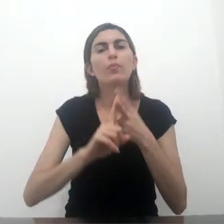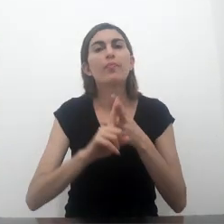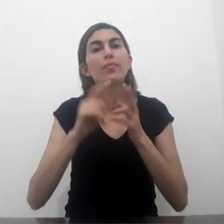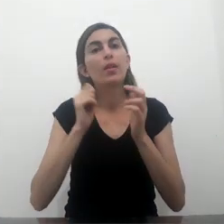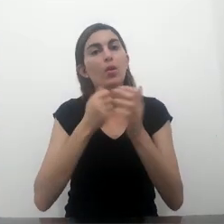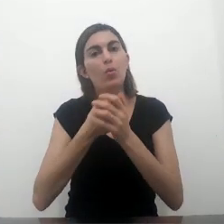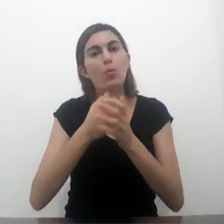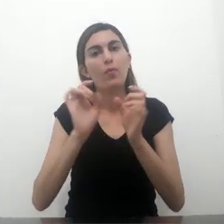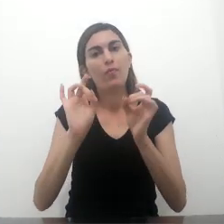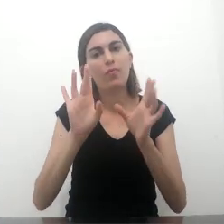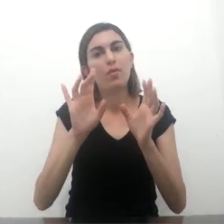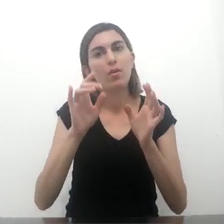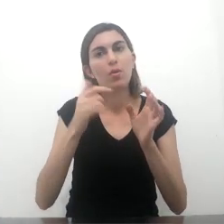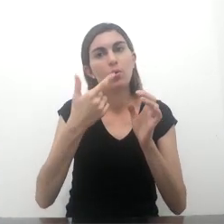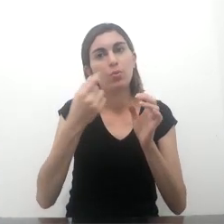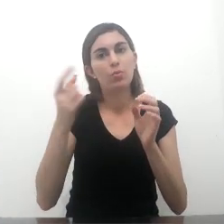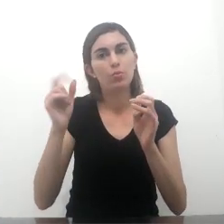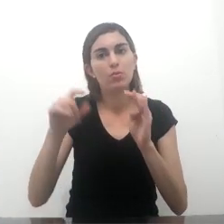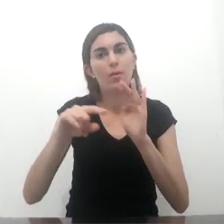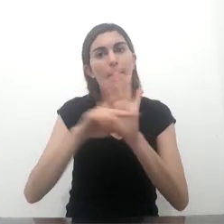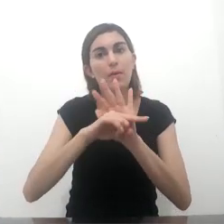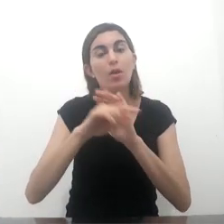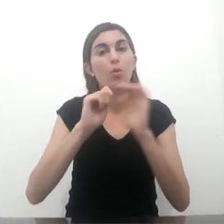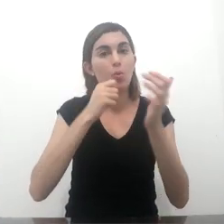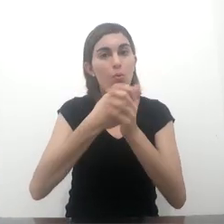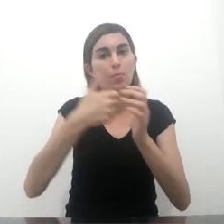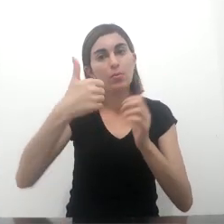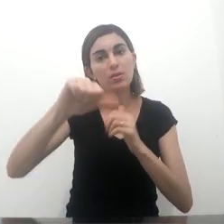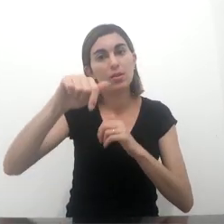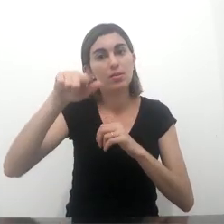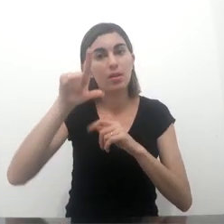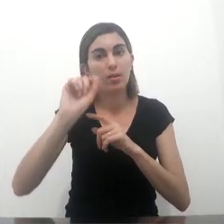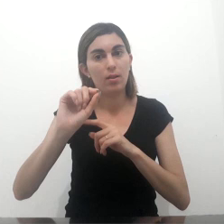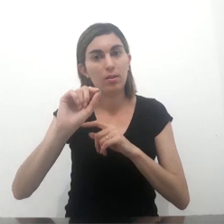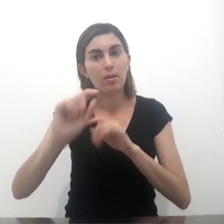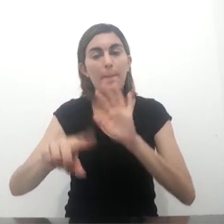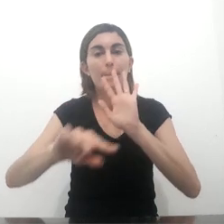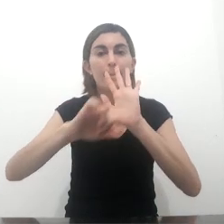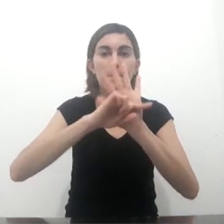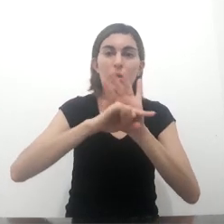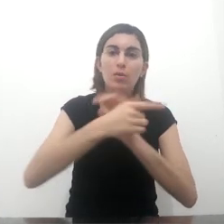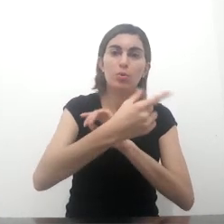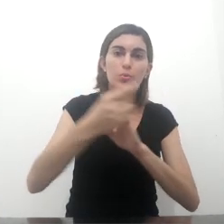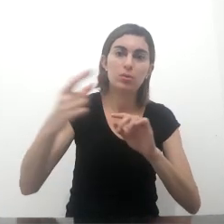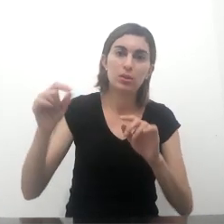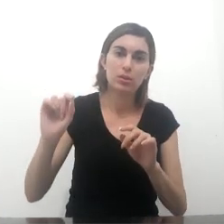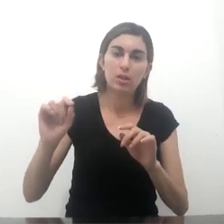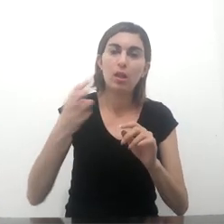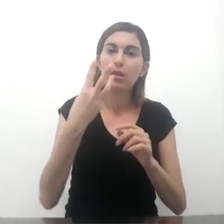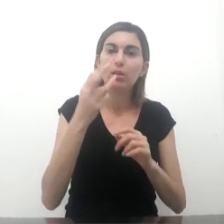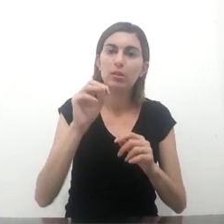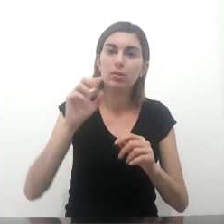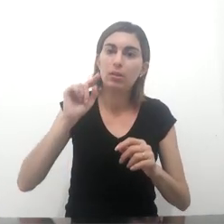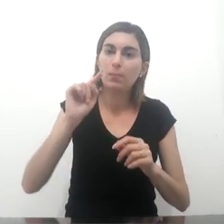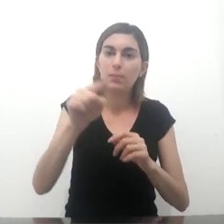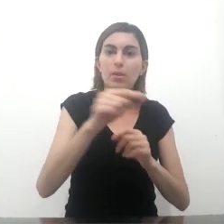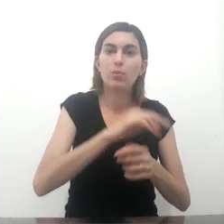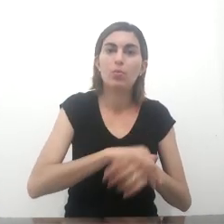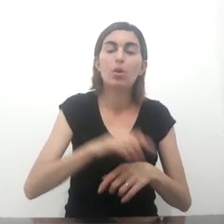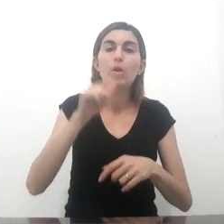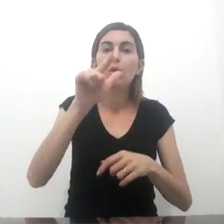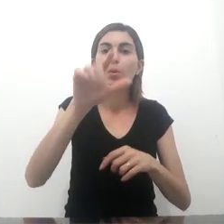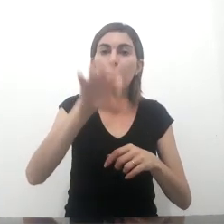custo. Ele vende 200 mil menos, ele comprou por 170 mil, vai dar 30